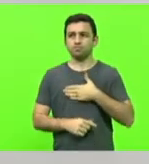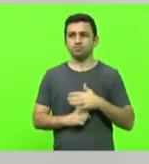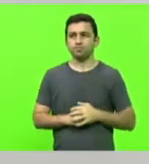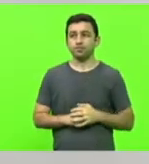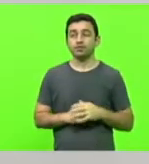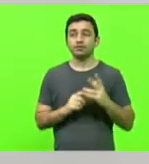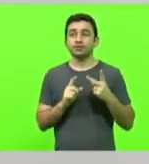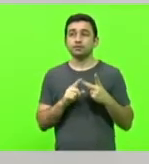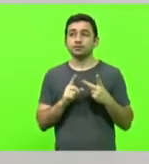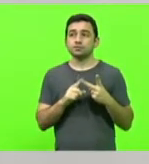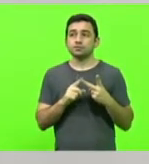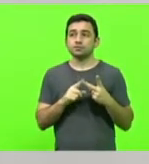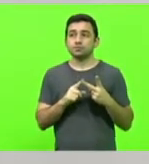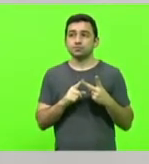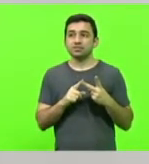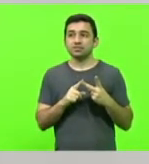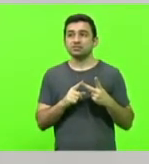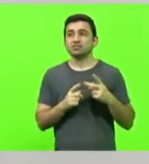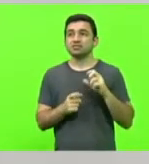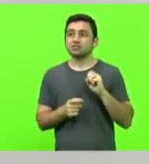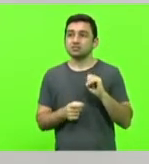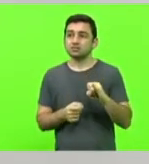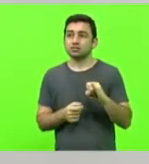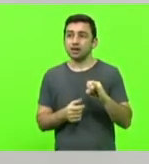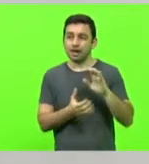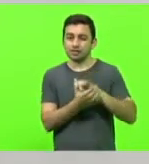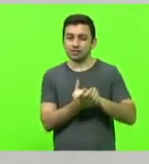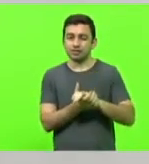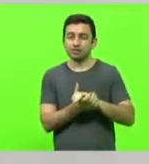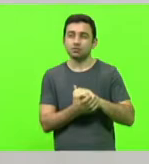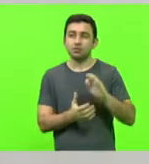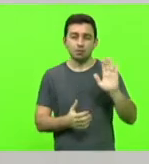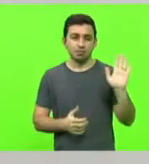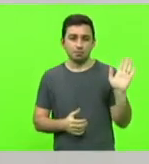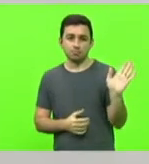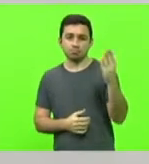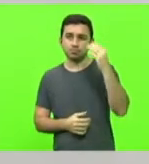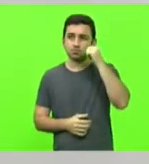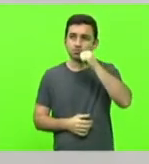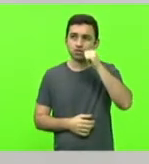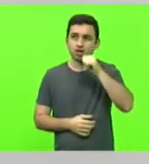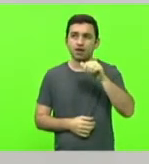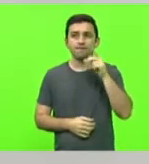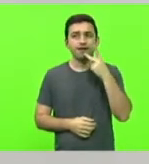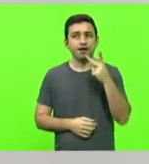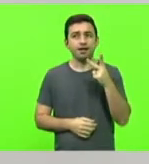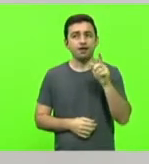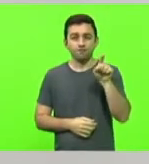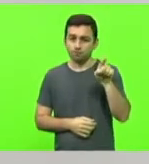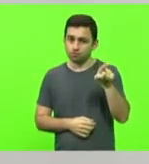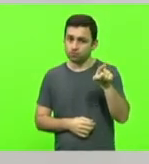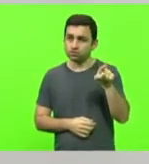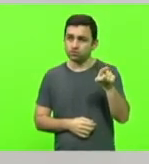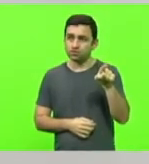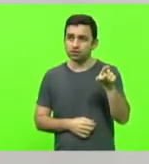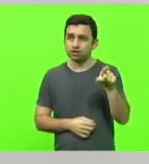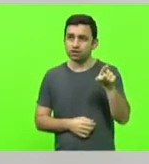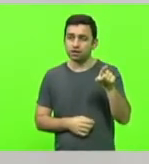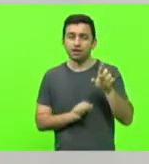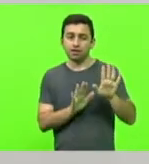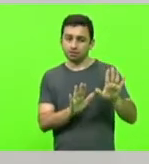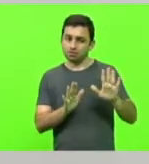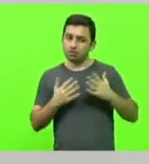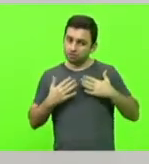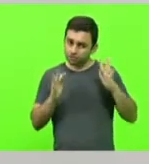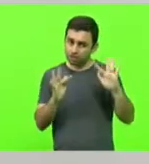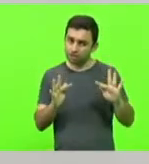lugar, se o marido agride com tapa na orelha da esposa e fala para ela bem assim, olha, fica, se dê por feliz,